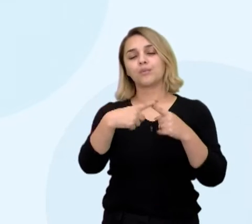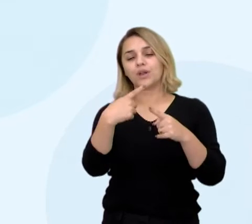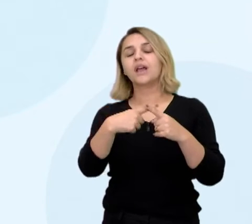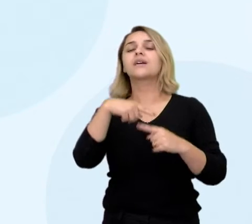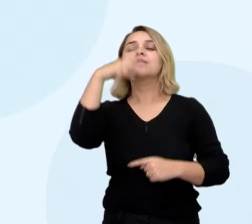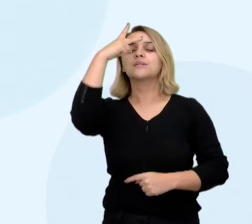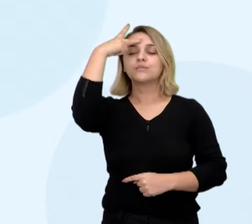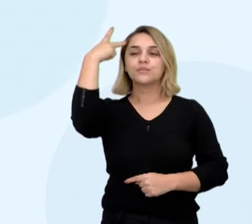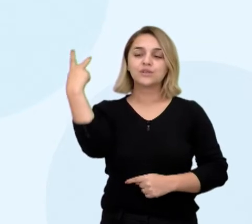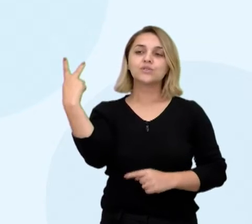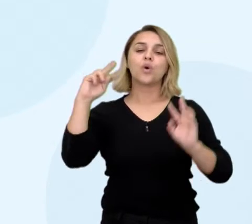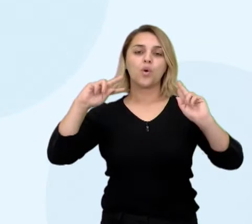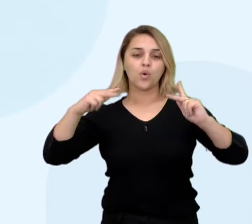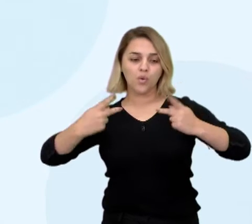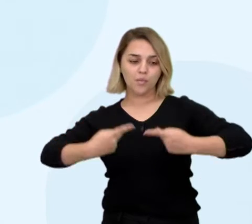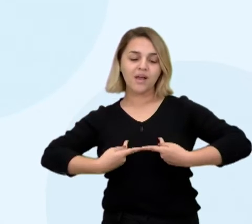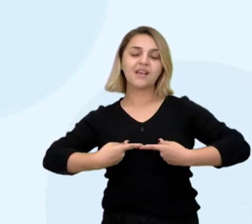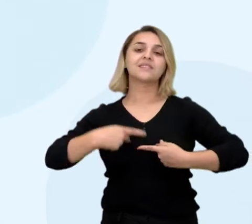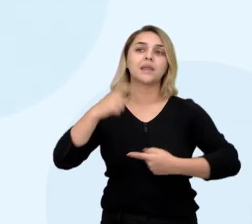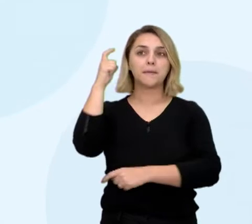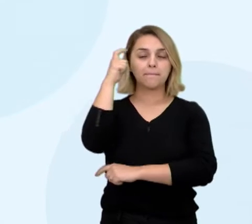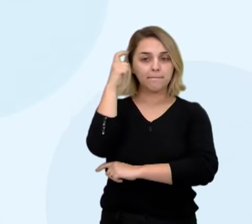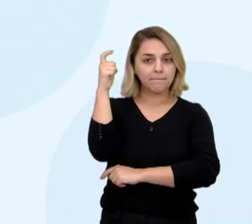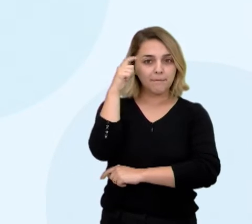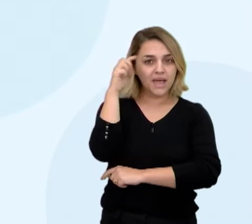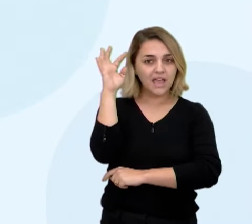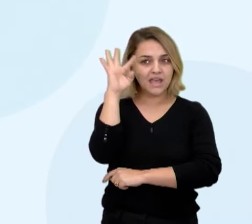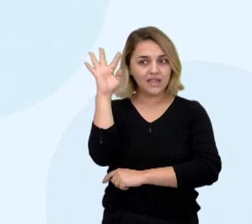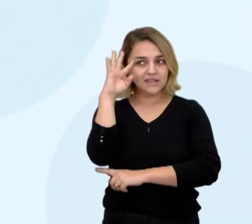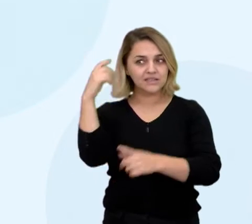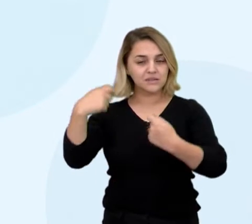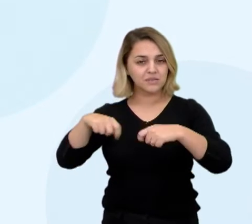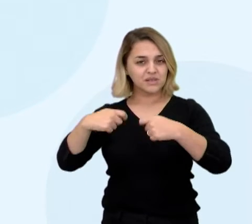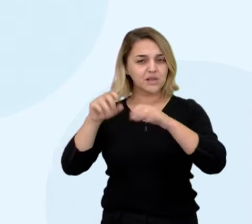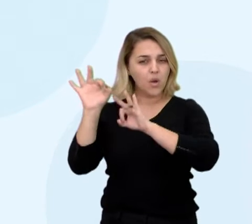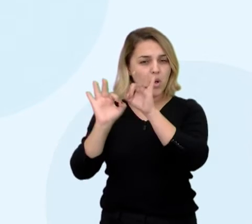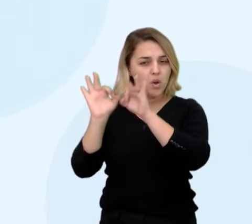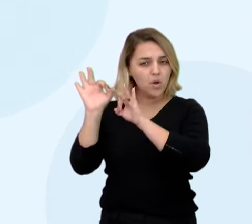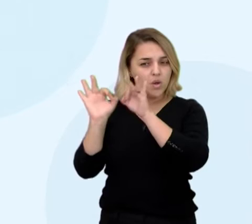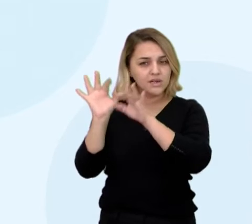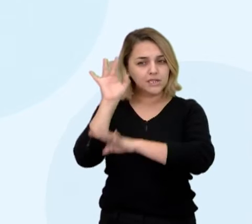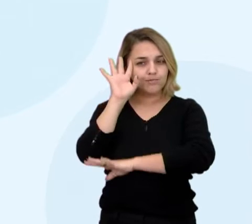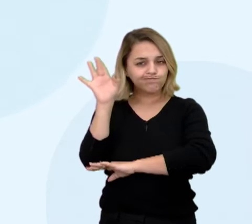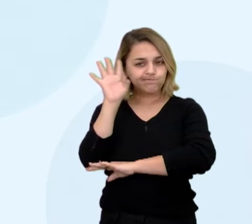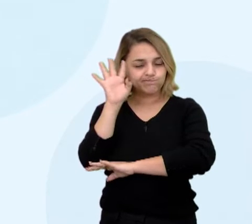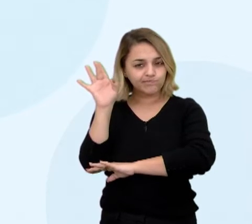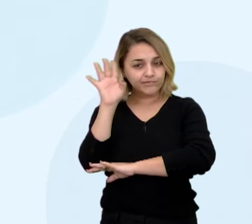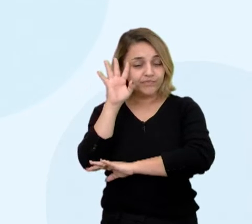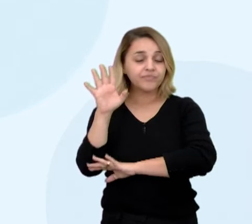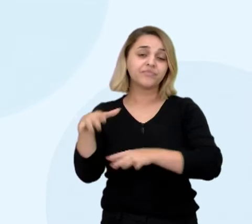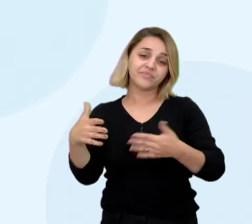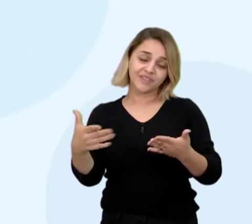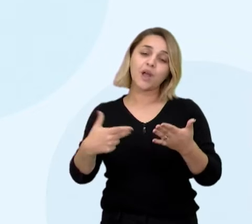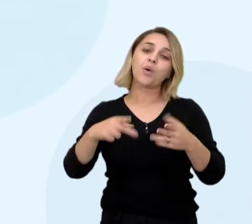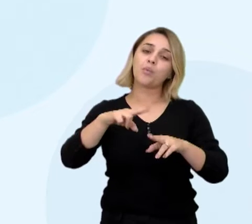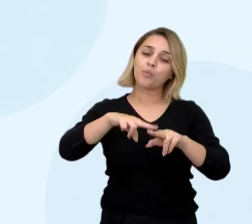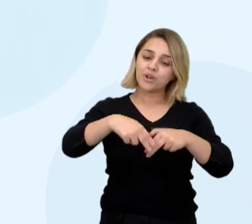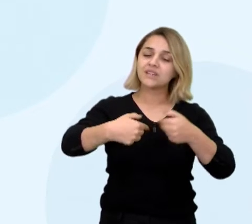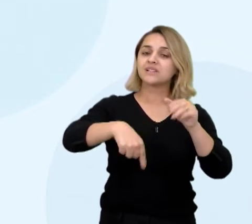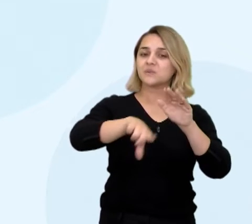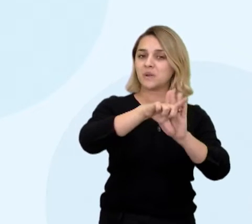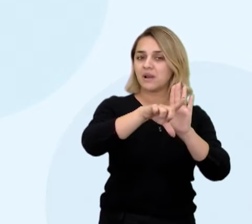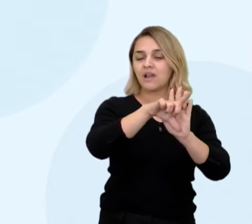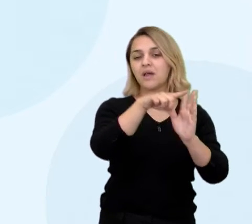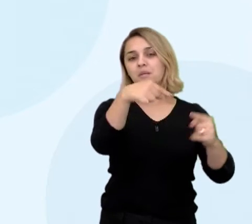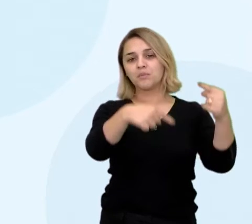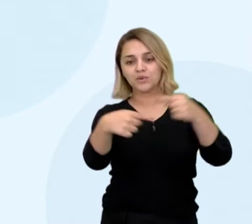racional e deseja organizar os efeitos da sua razão. É por isso que as leis políticas e